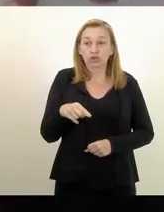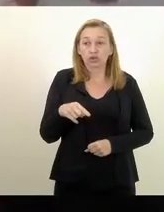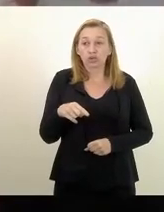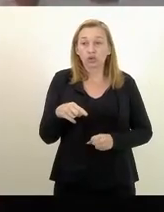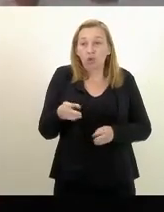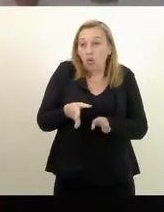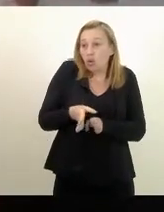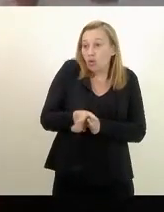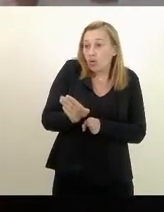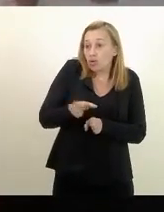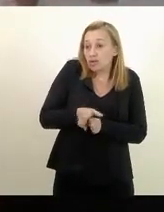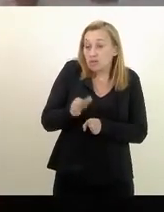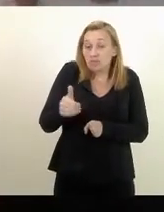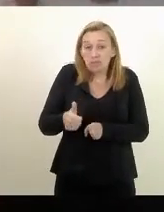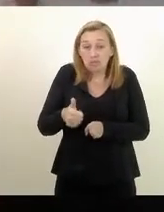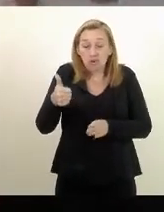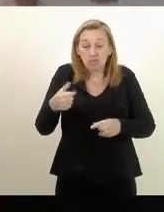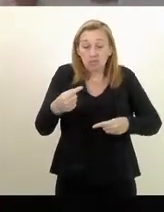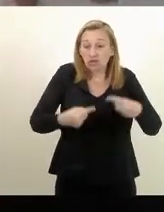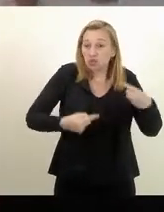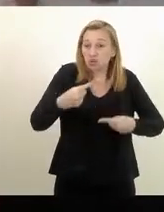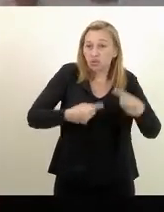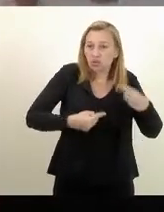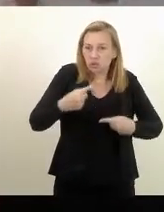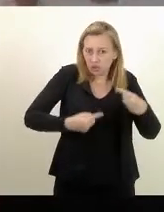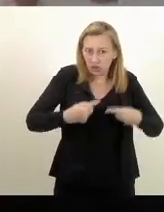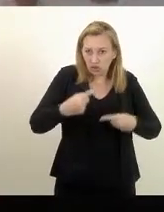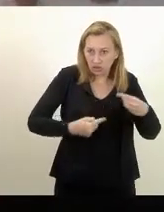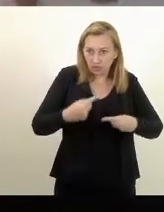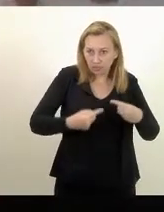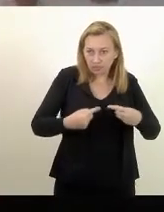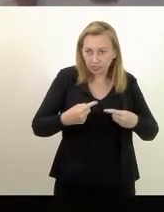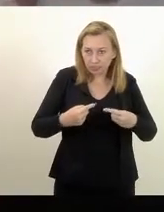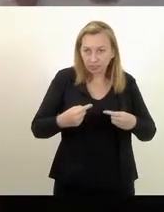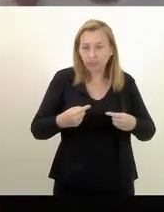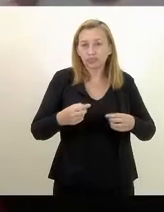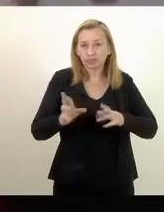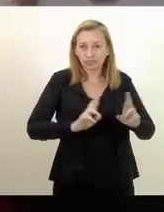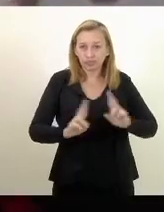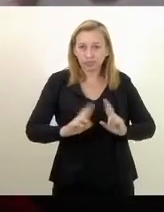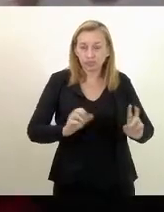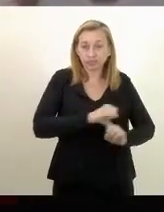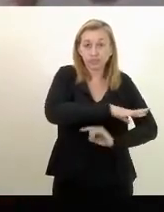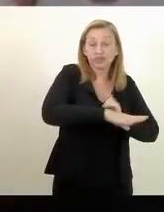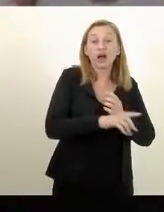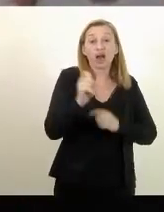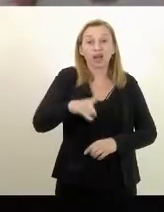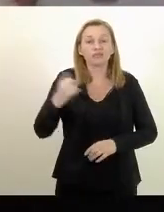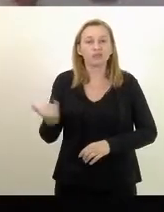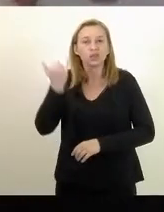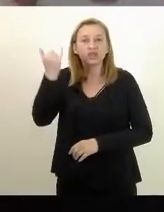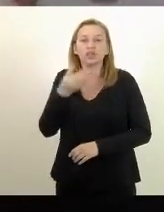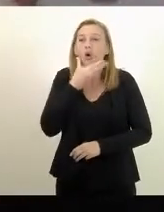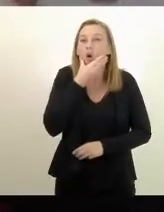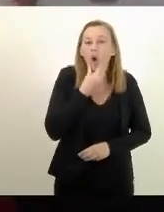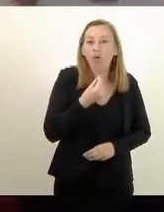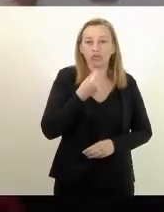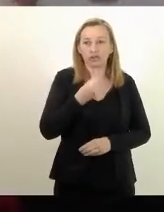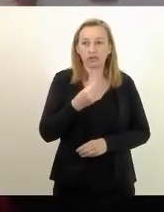orientação das políticas e do norteamento das relações de sociedade então é importante que os homens